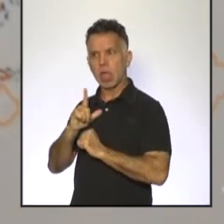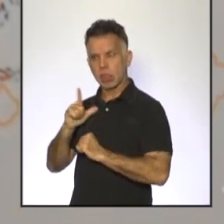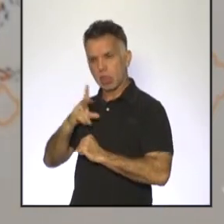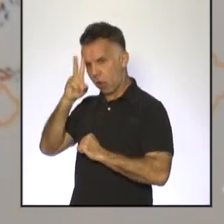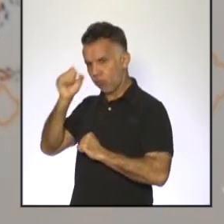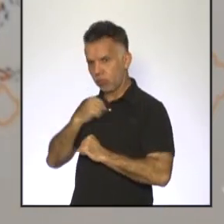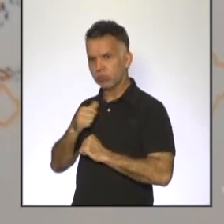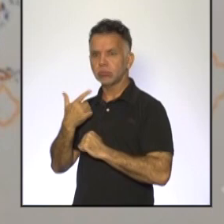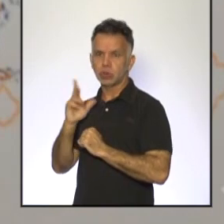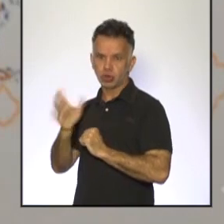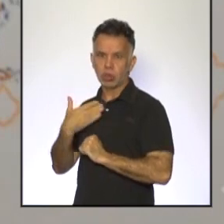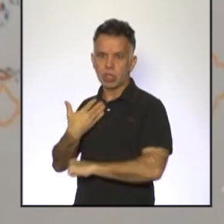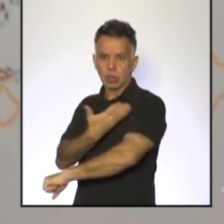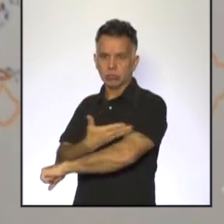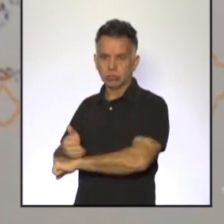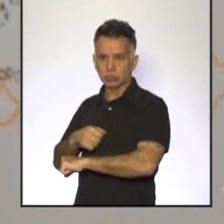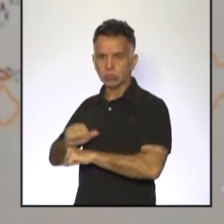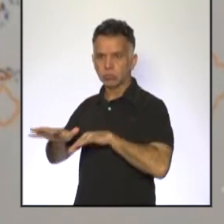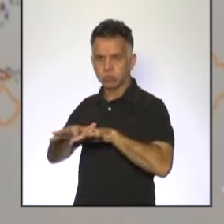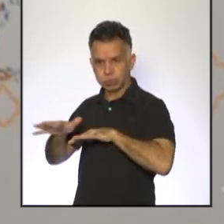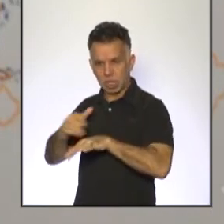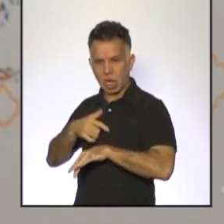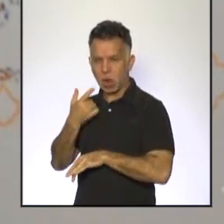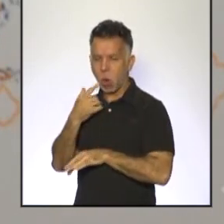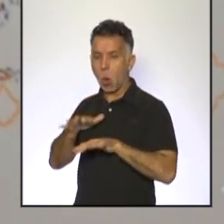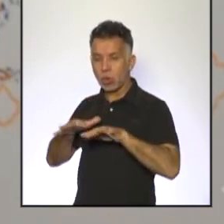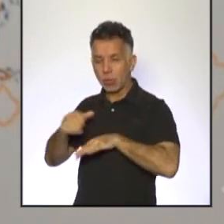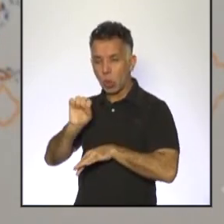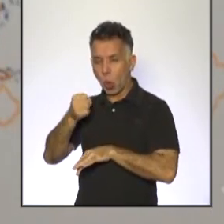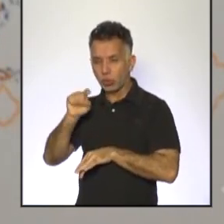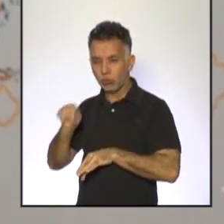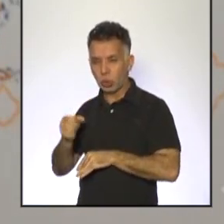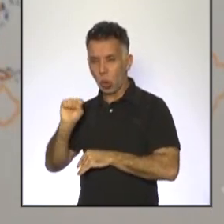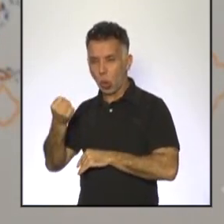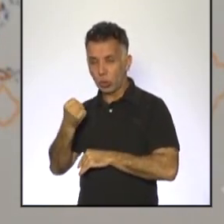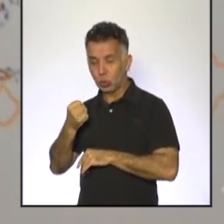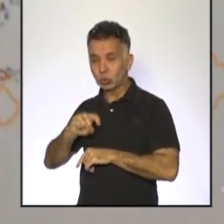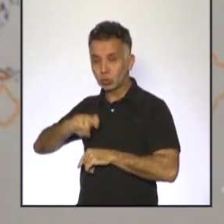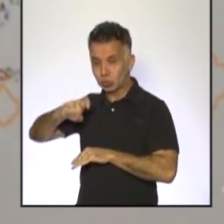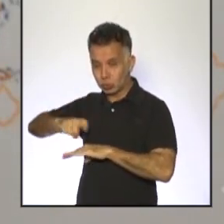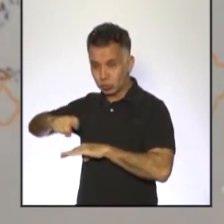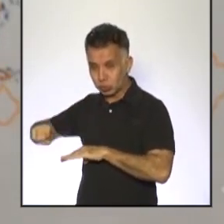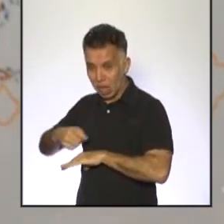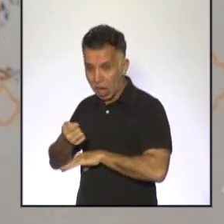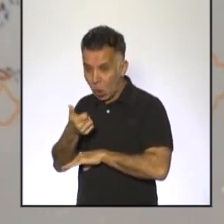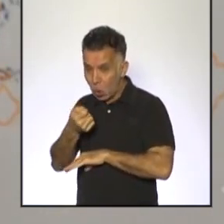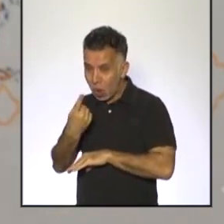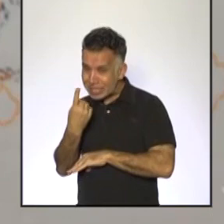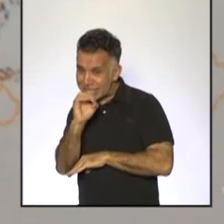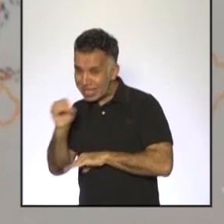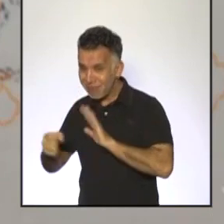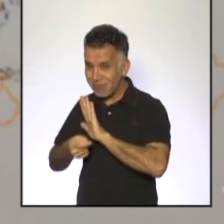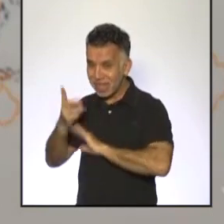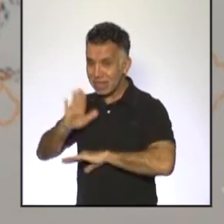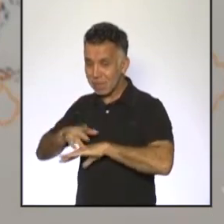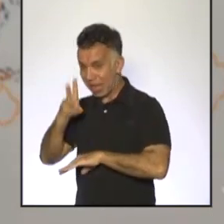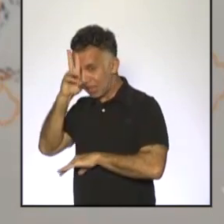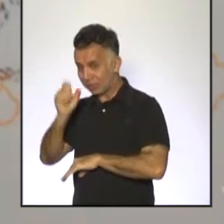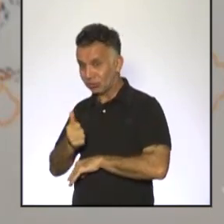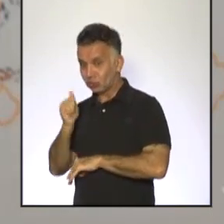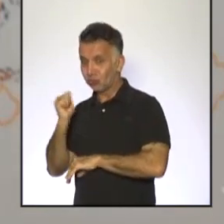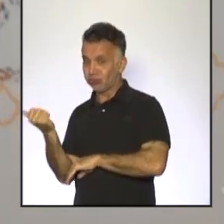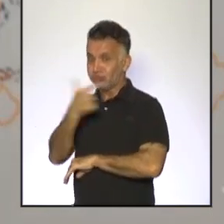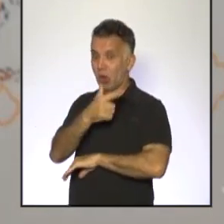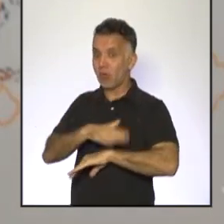forte atividade tectônica, um terremoto de 8,8 pontos na escala Richter, quase 100 vezes mais forte que o terremoto